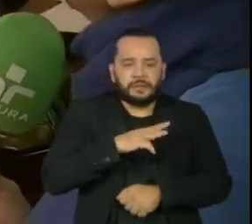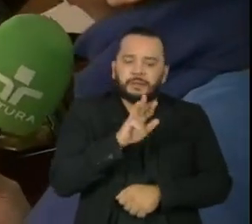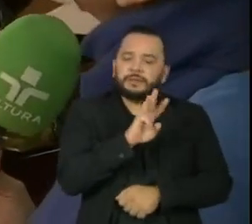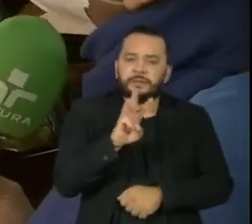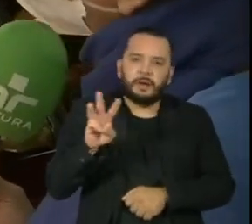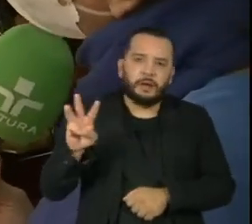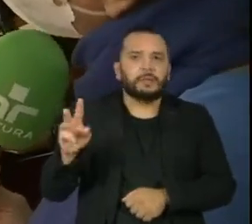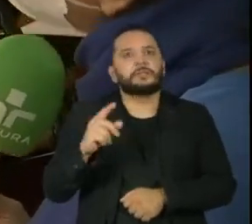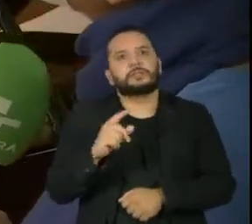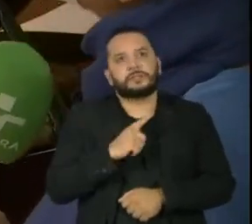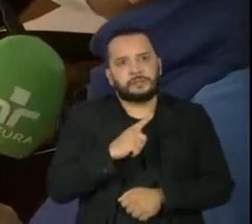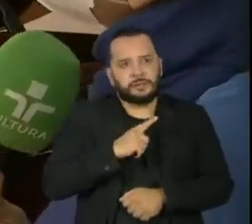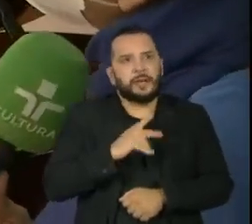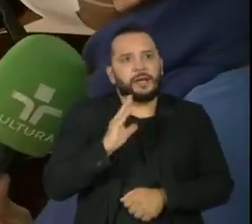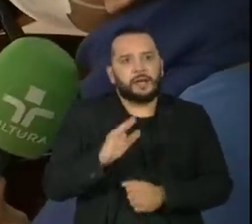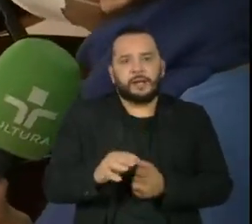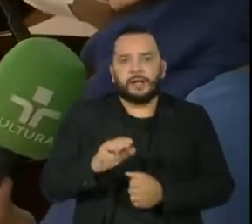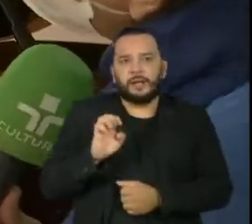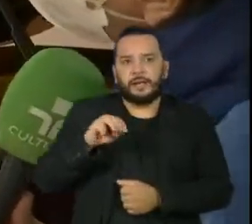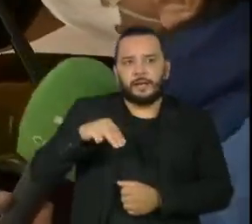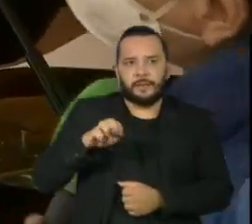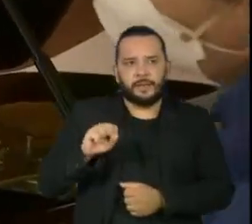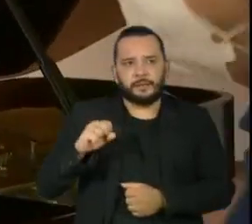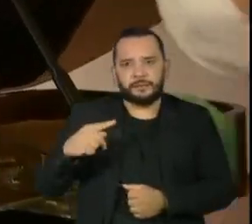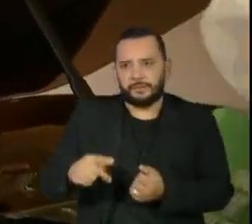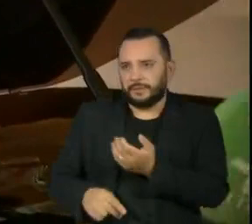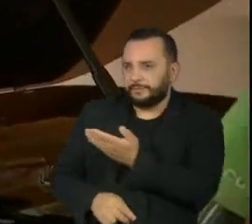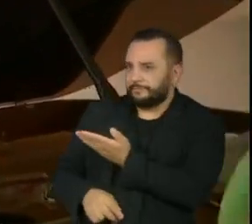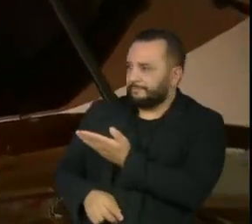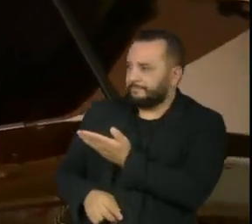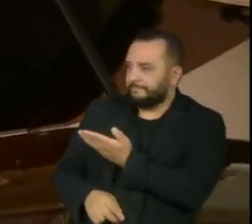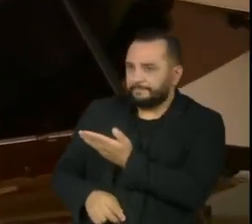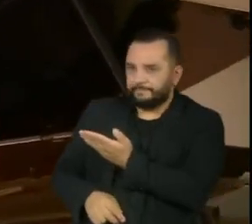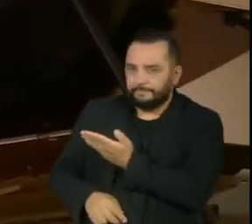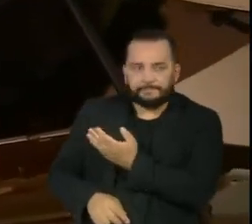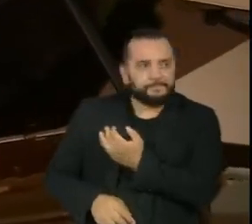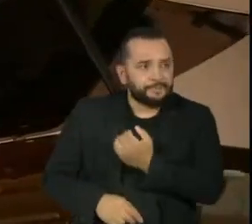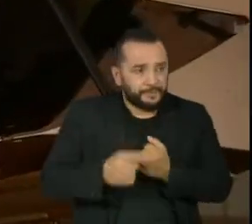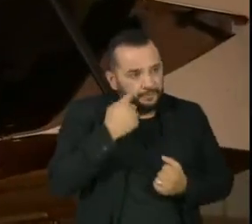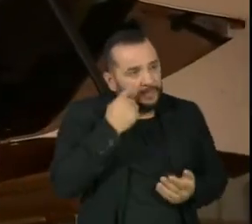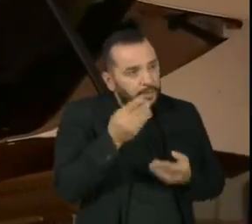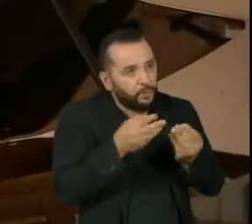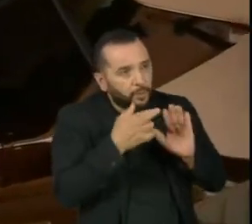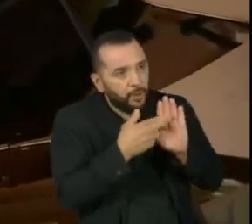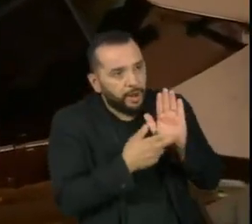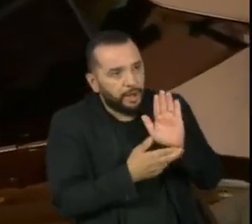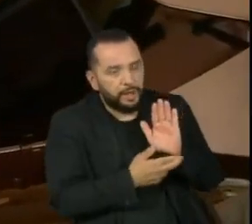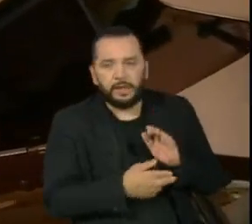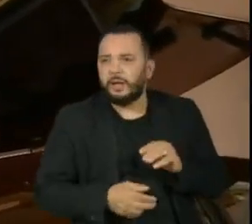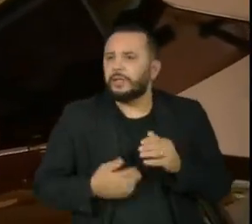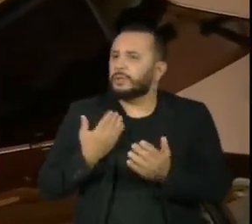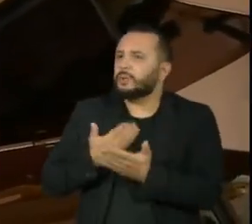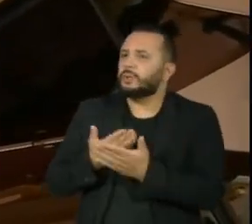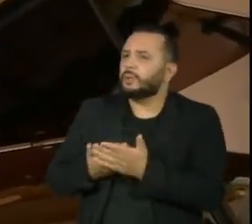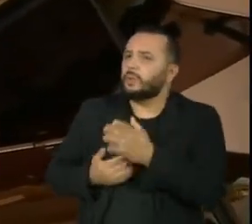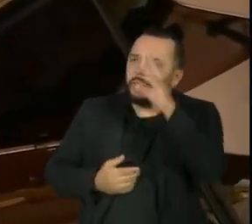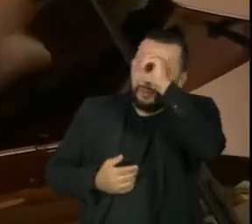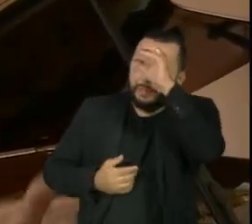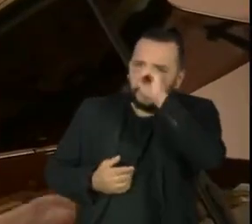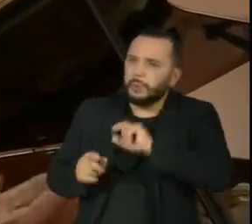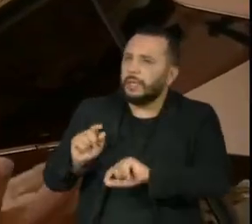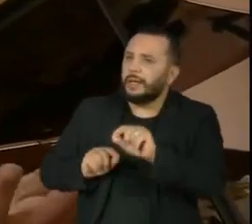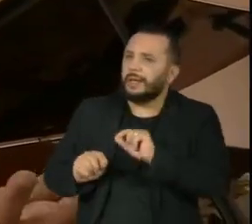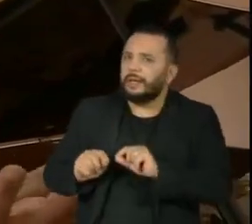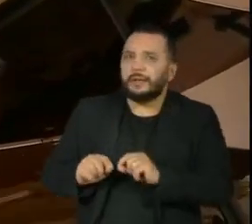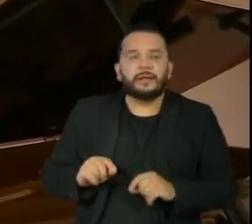site da nossa querida EMESP, Tom Jobim, Escola de Música do Estado de São Paulo. O que que se estuda, o que que se aprende aqui dentro? Aprende a